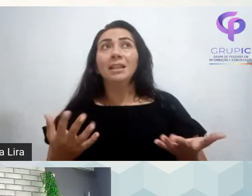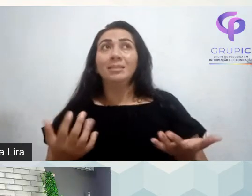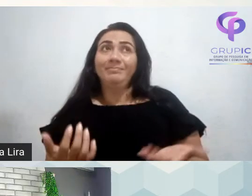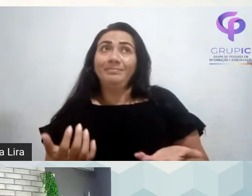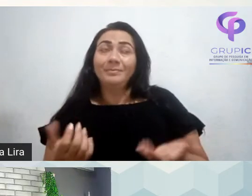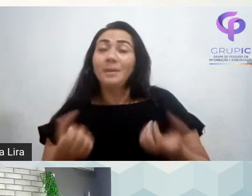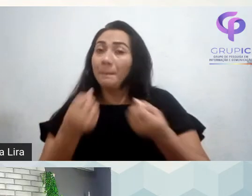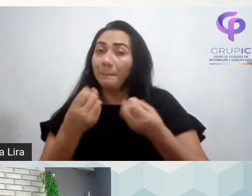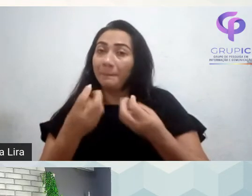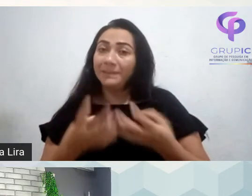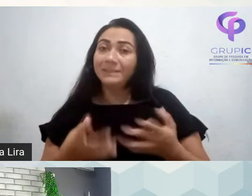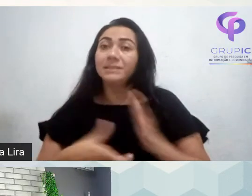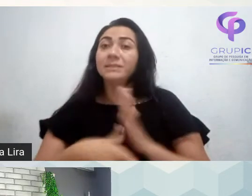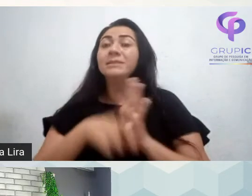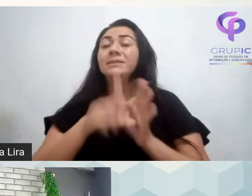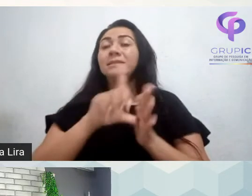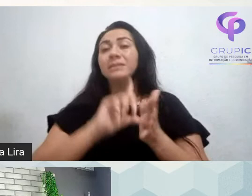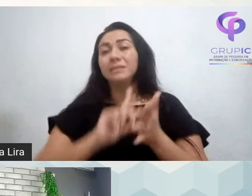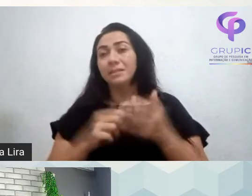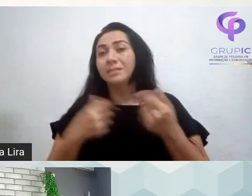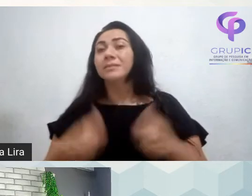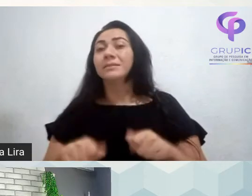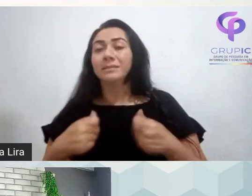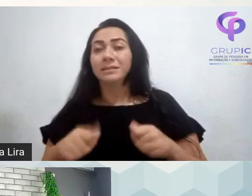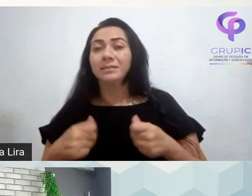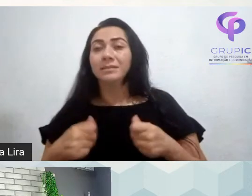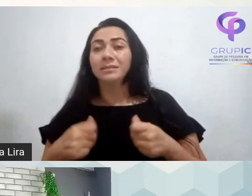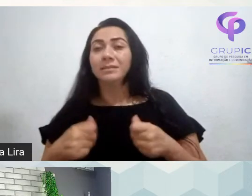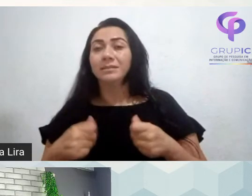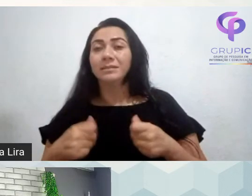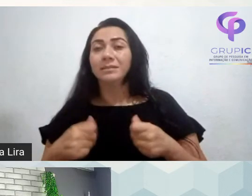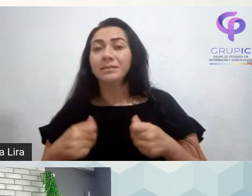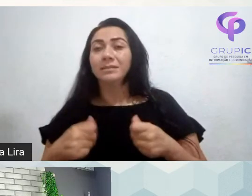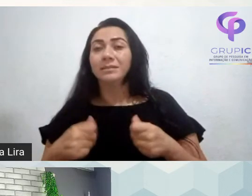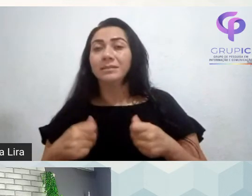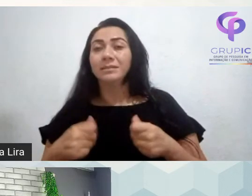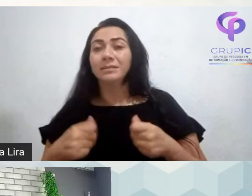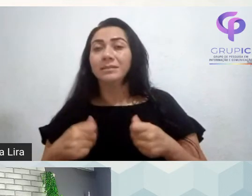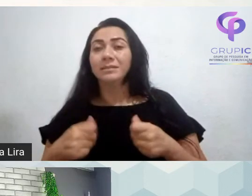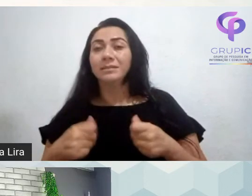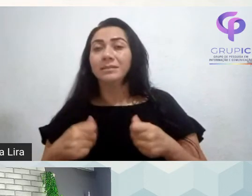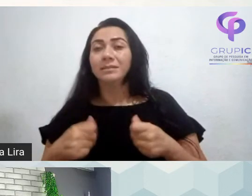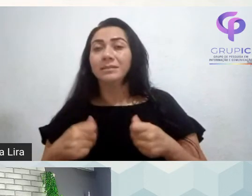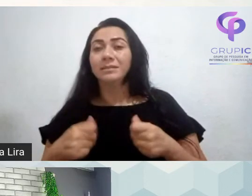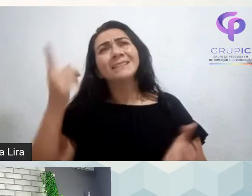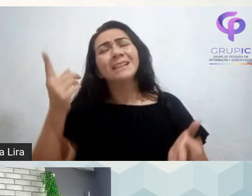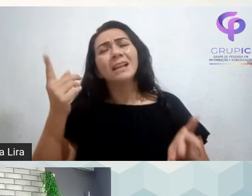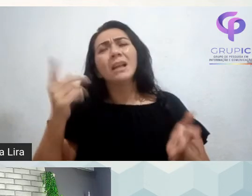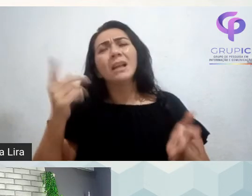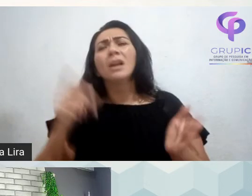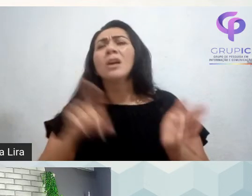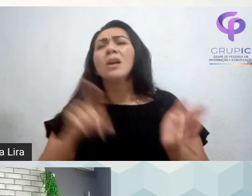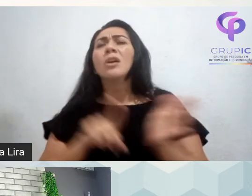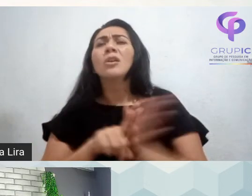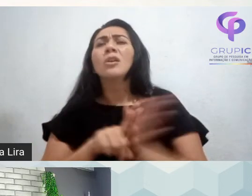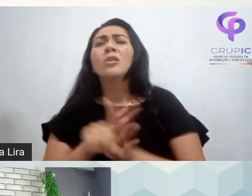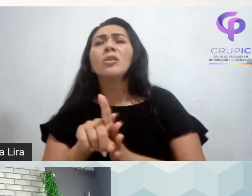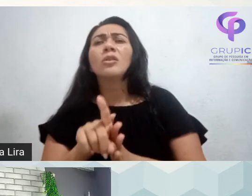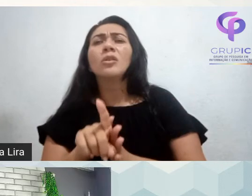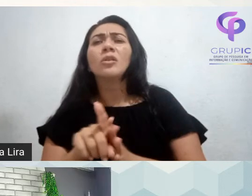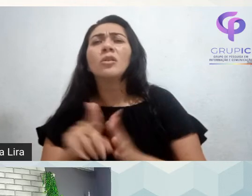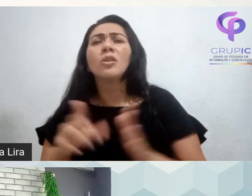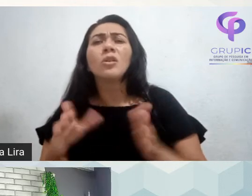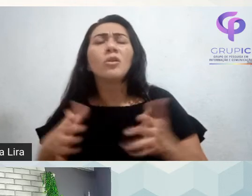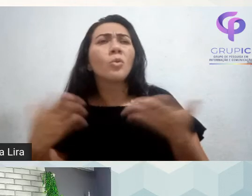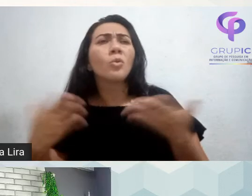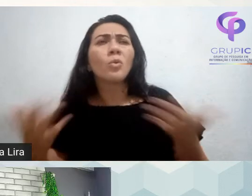realmente investir nessa ideia, não é? Aí eu te pergunto, o que, que seria essa sustentabilidade